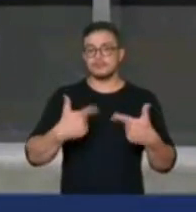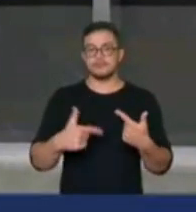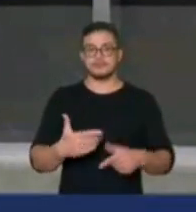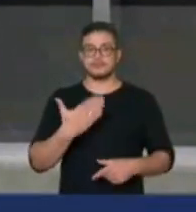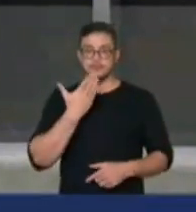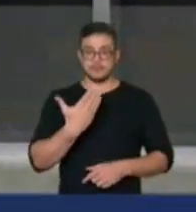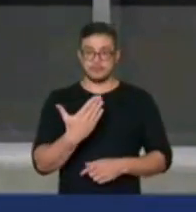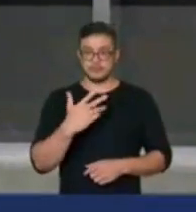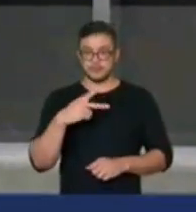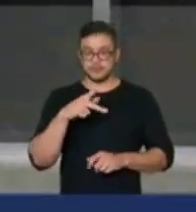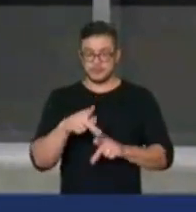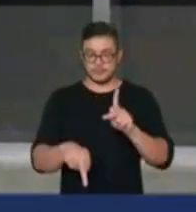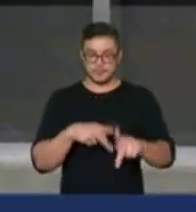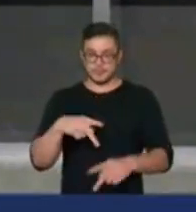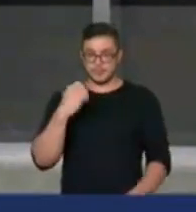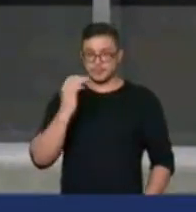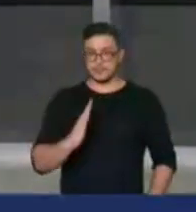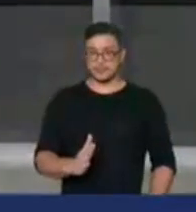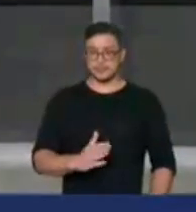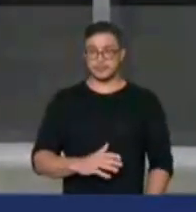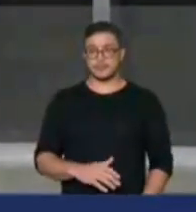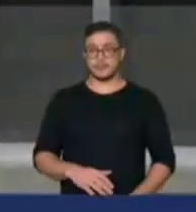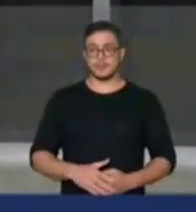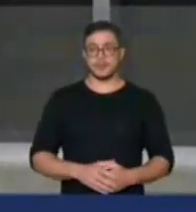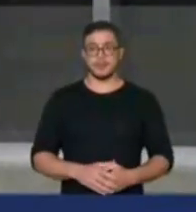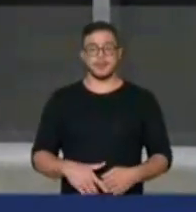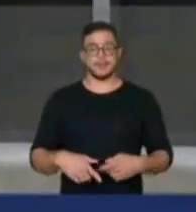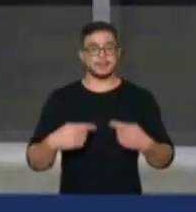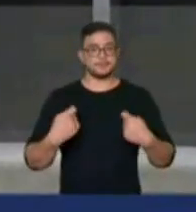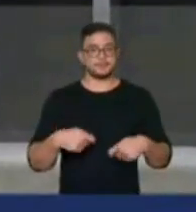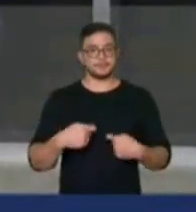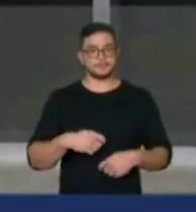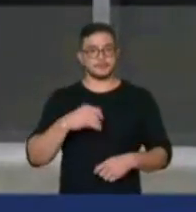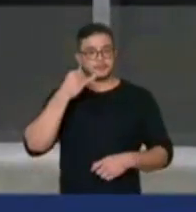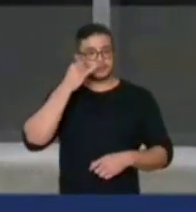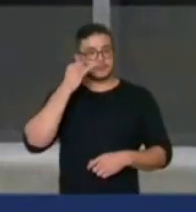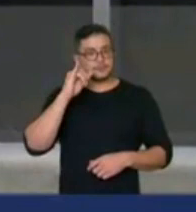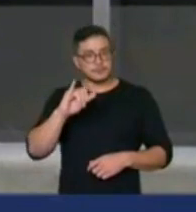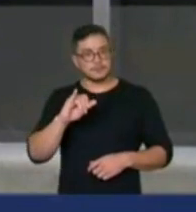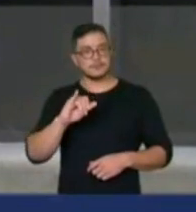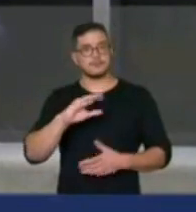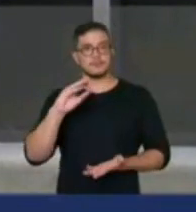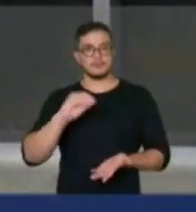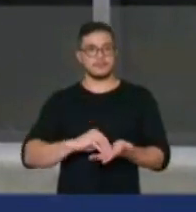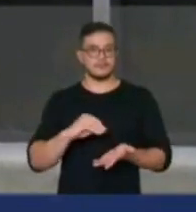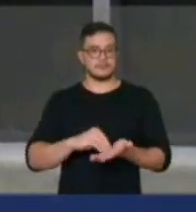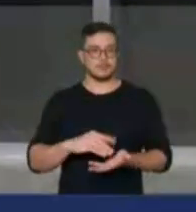falte saúde, para que não falte educação para o nosso povo. Essa é a